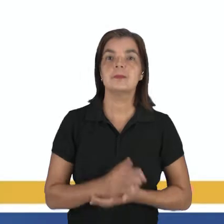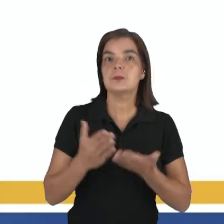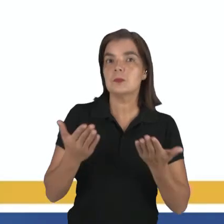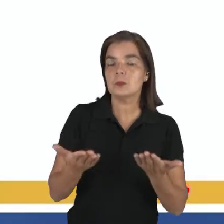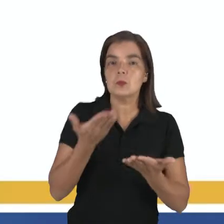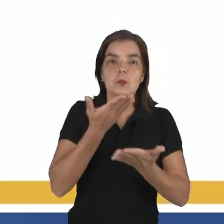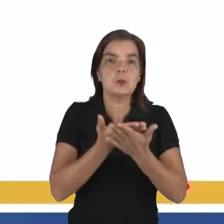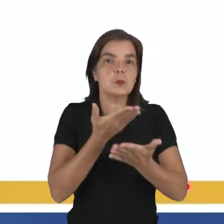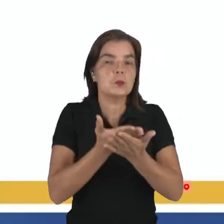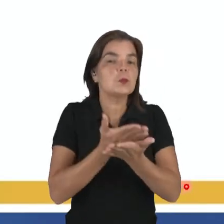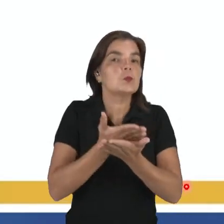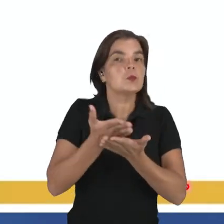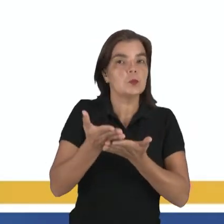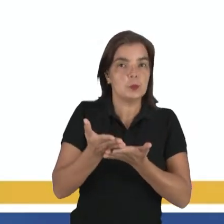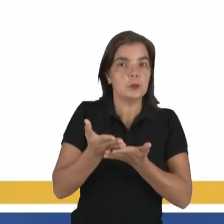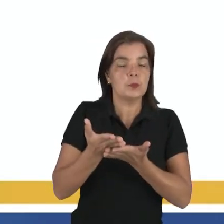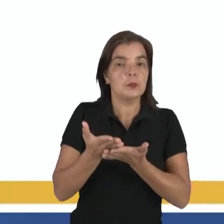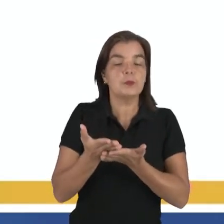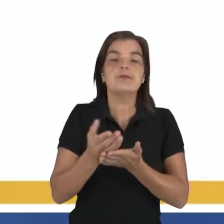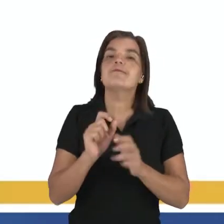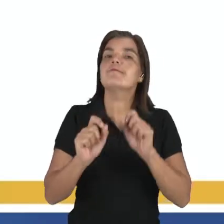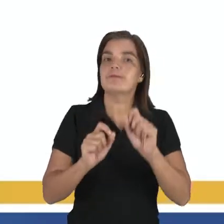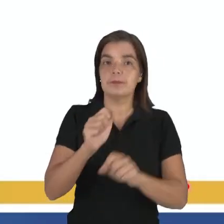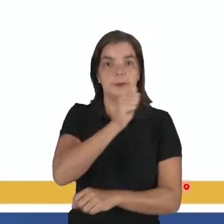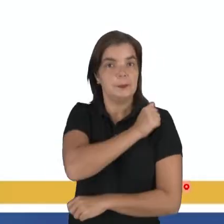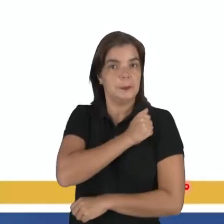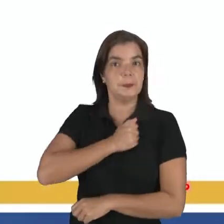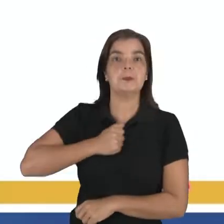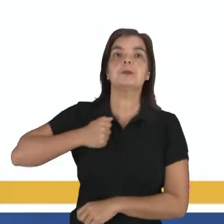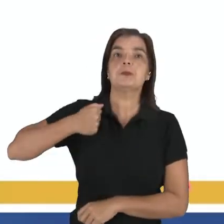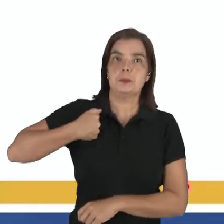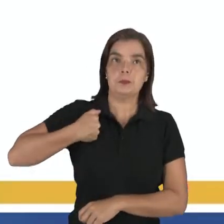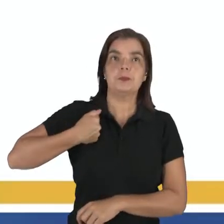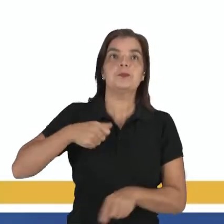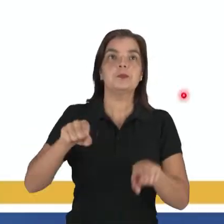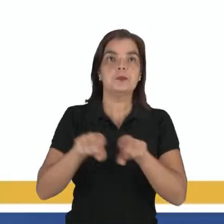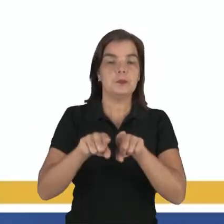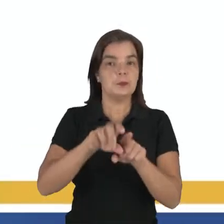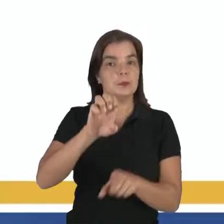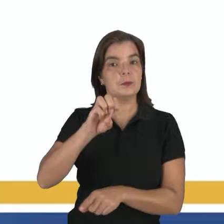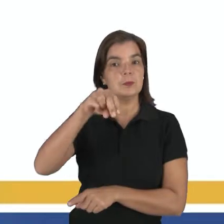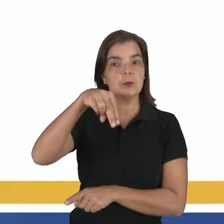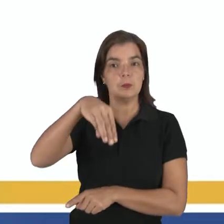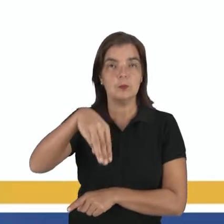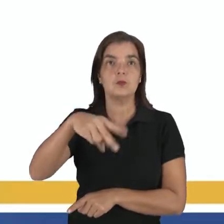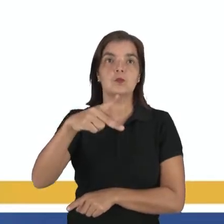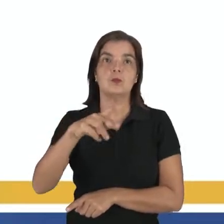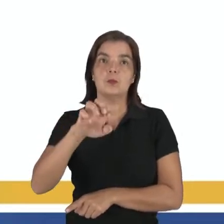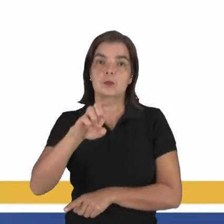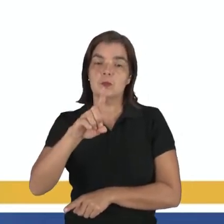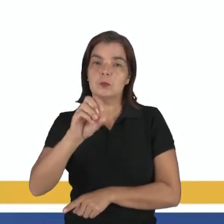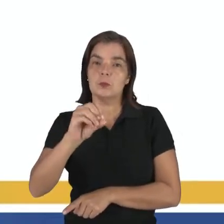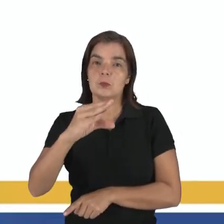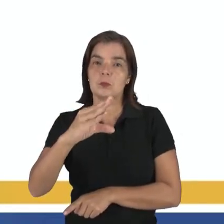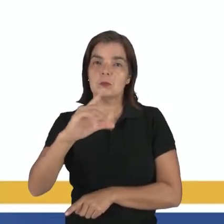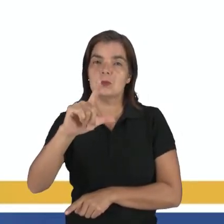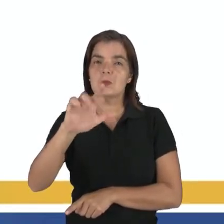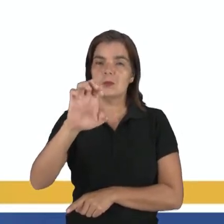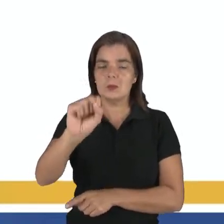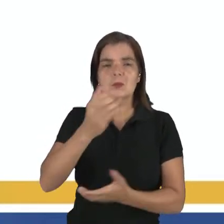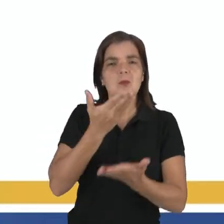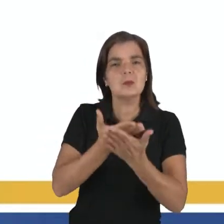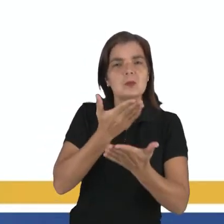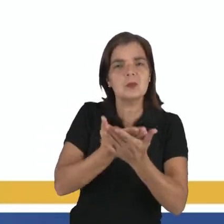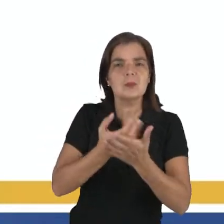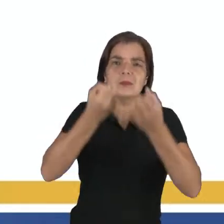Então, onde tudo começou? Então, começou com Aristóteles e Empédocles. Eles iniciaram essa busca para explicar